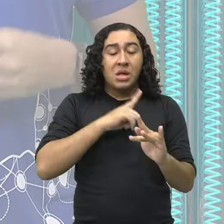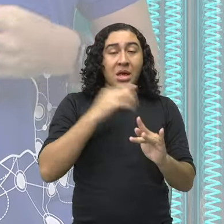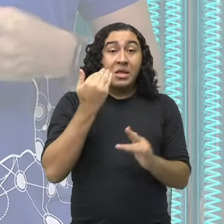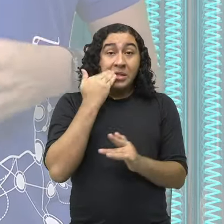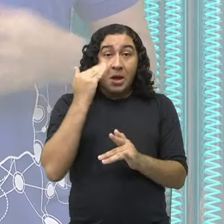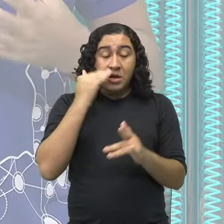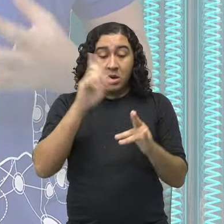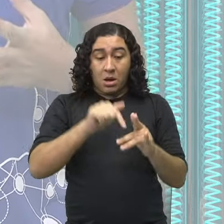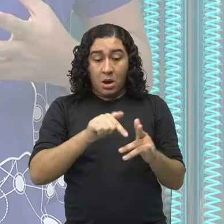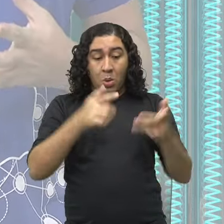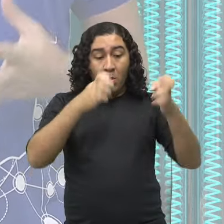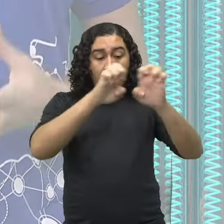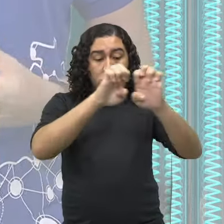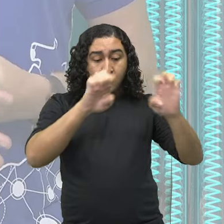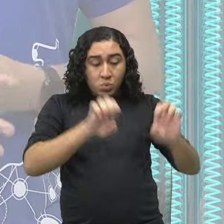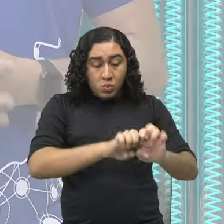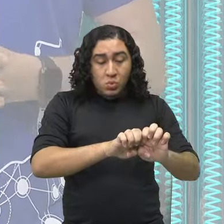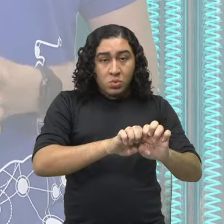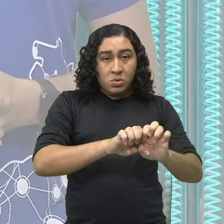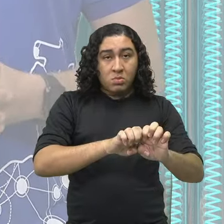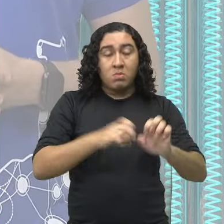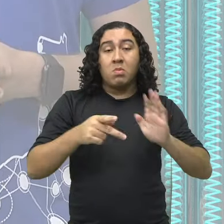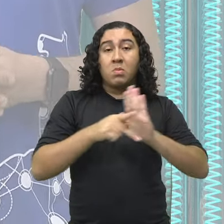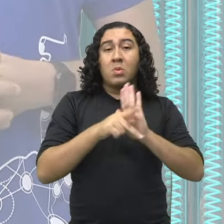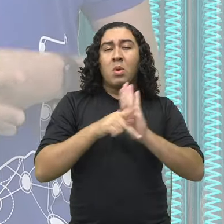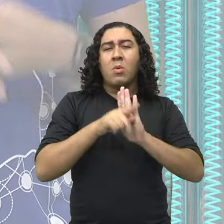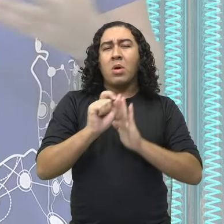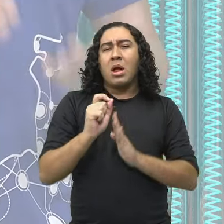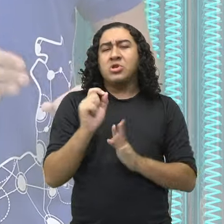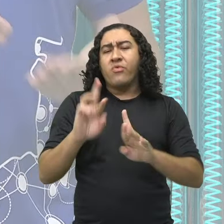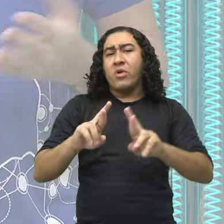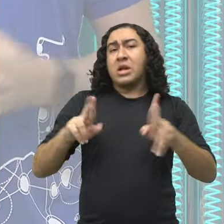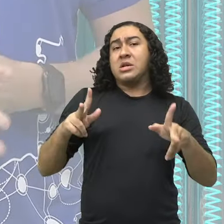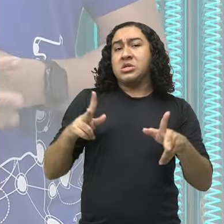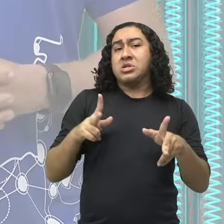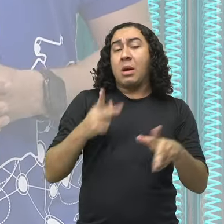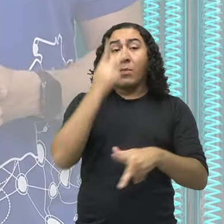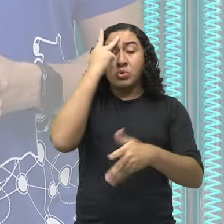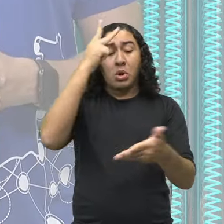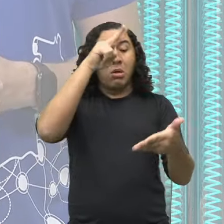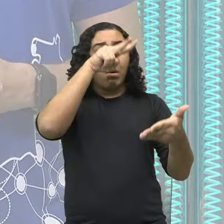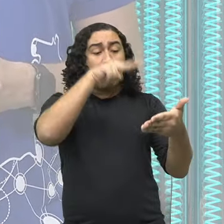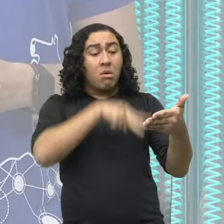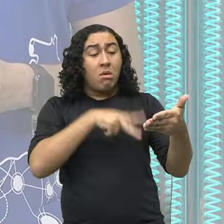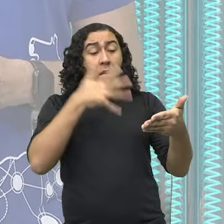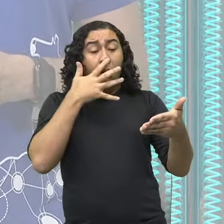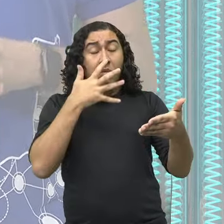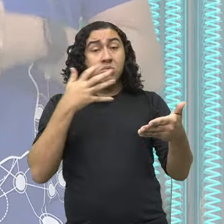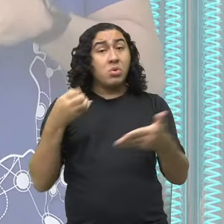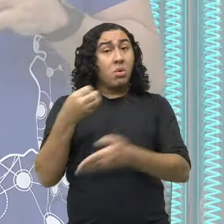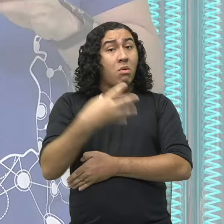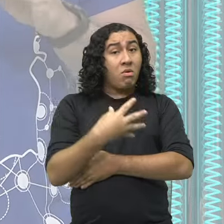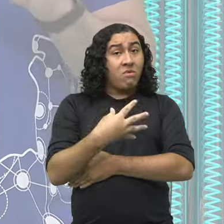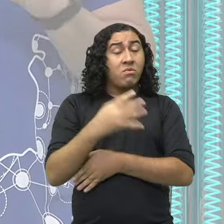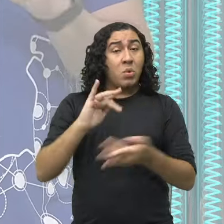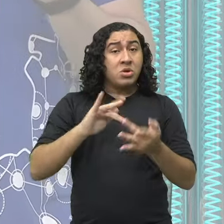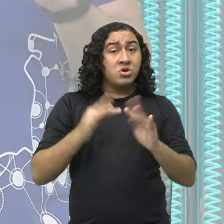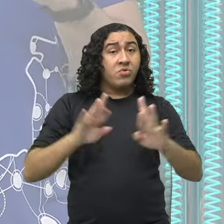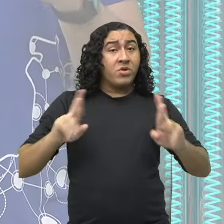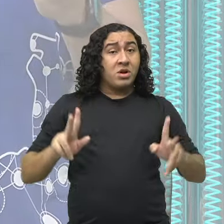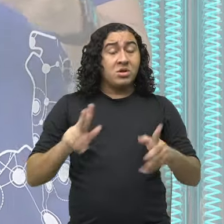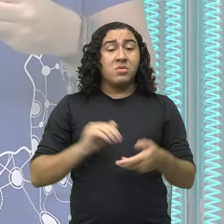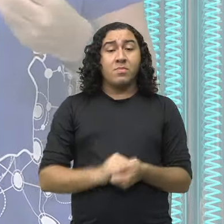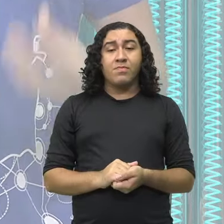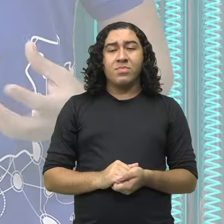de uma situação inusitada, tá bom? E o leitor é surpreendido pelo desfecho inusitado. Então, o humor, ele